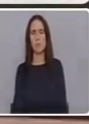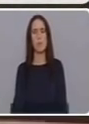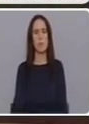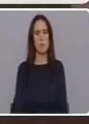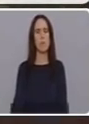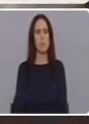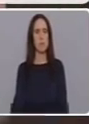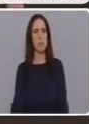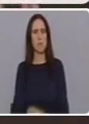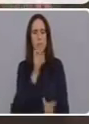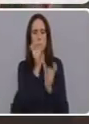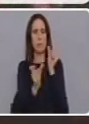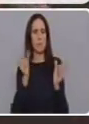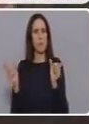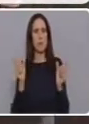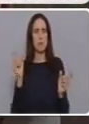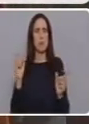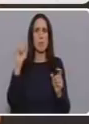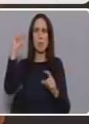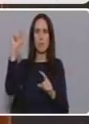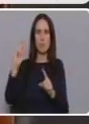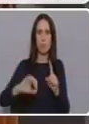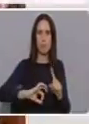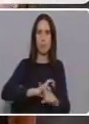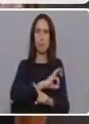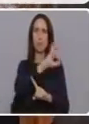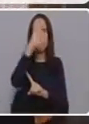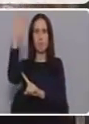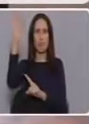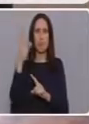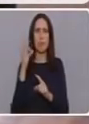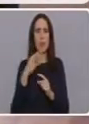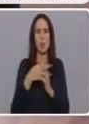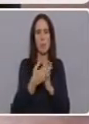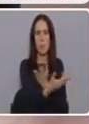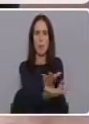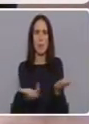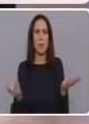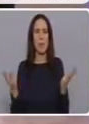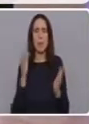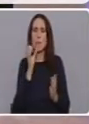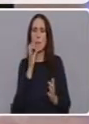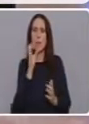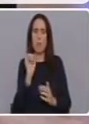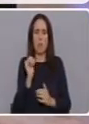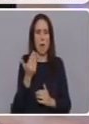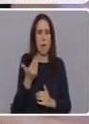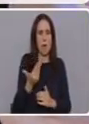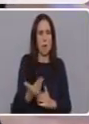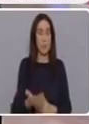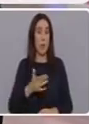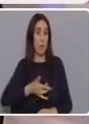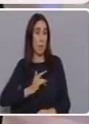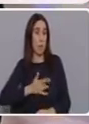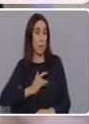movimento. Minha palavra de cabos do sol nascente, meu madrigal de madrugada,